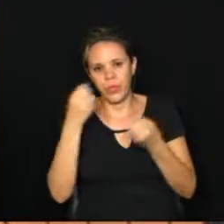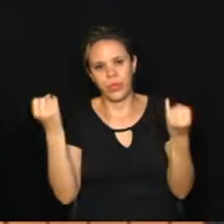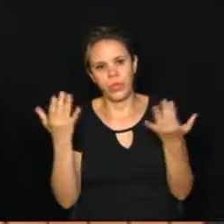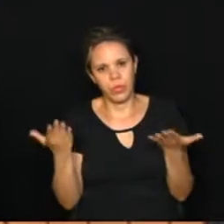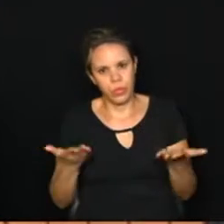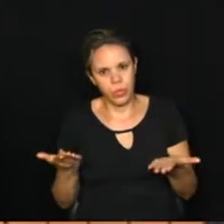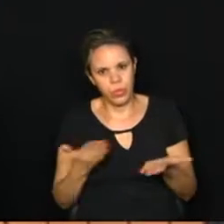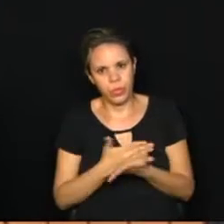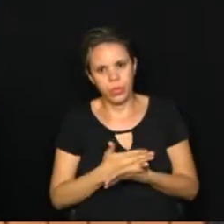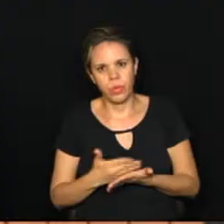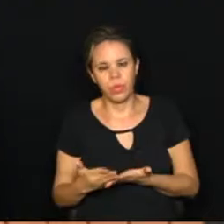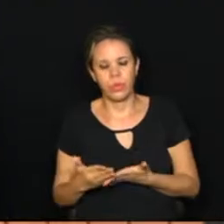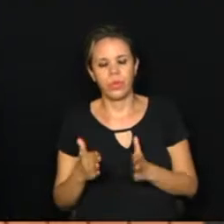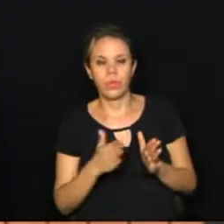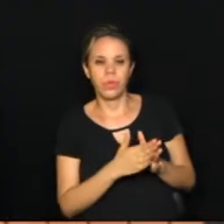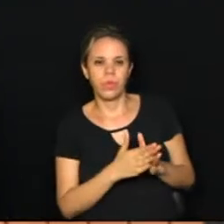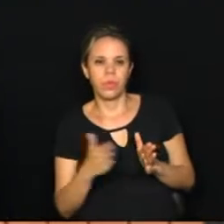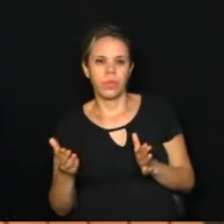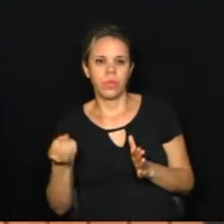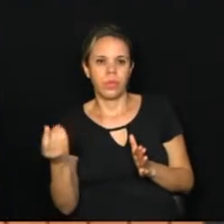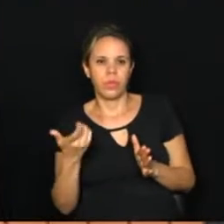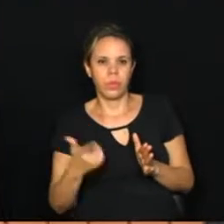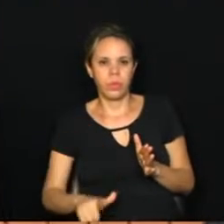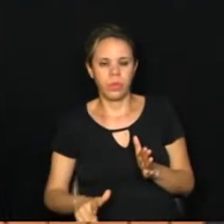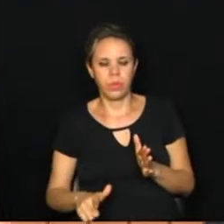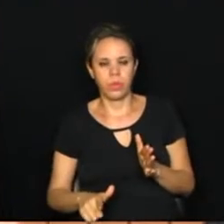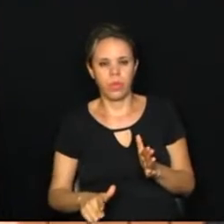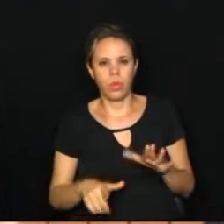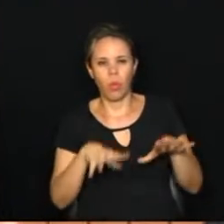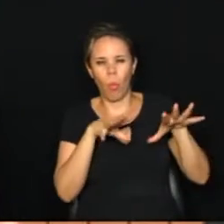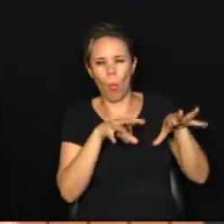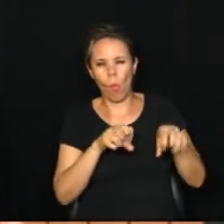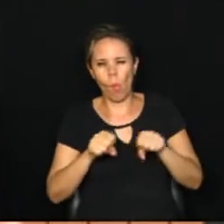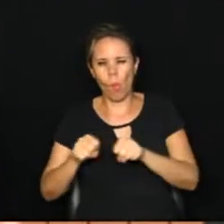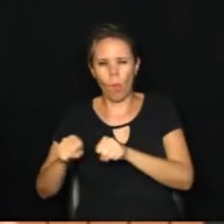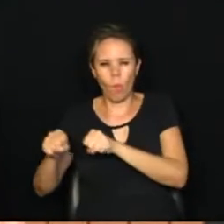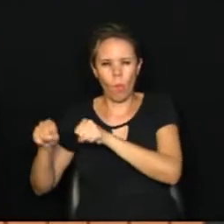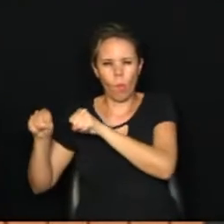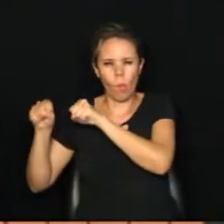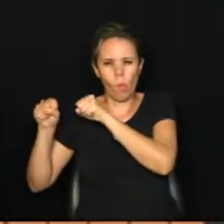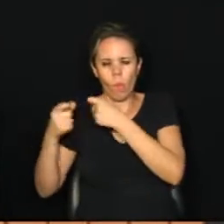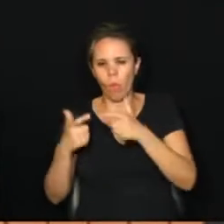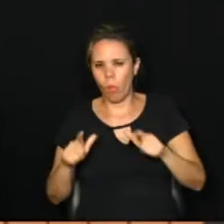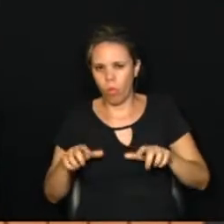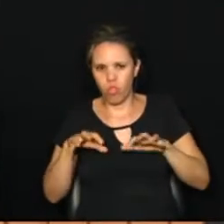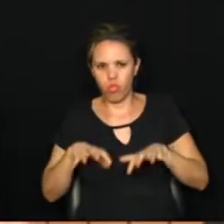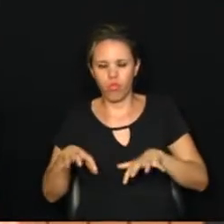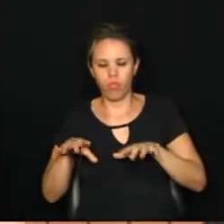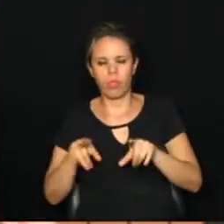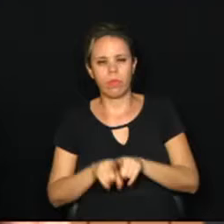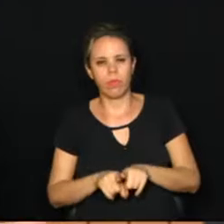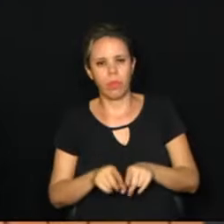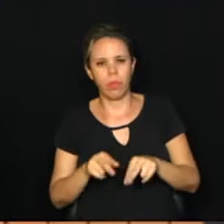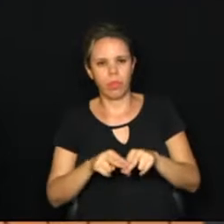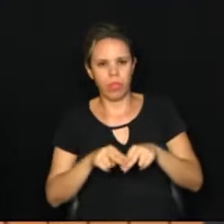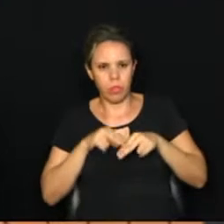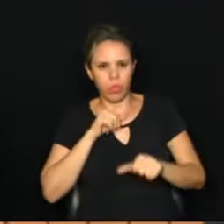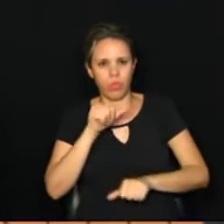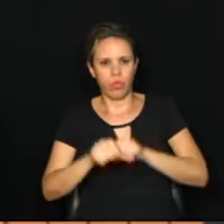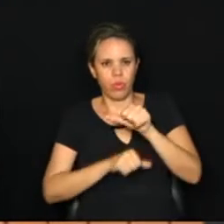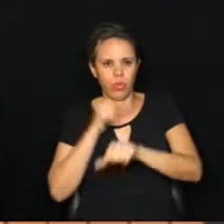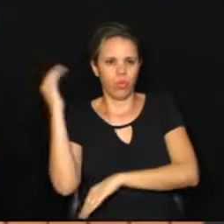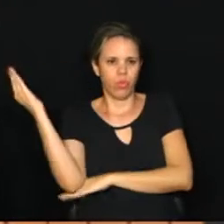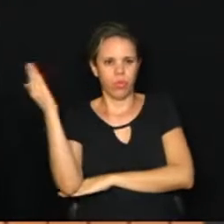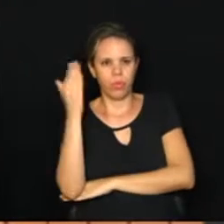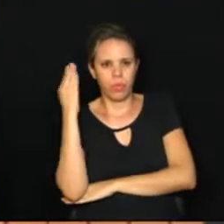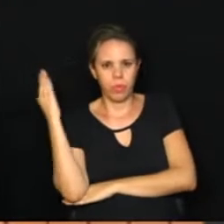Nós iniciamos um período novamente chamado de estiagem, onde também em função das mudanças do